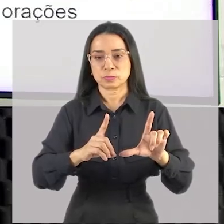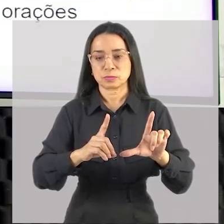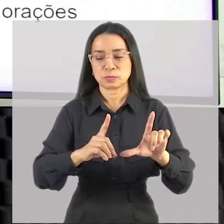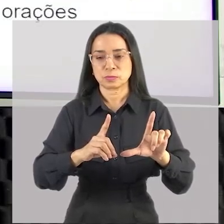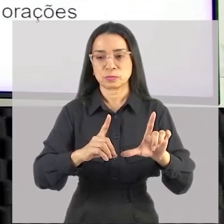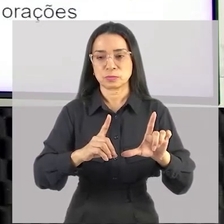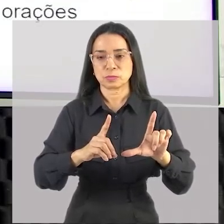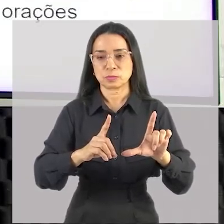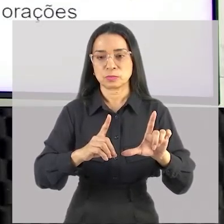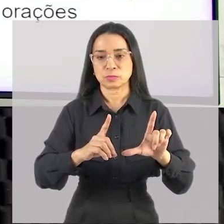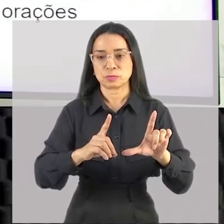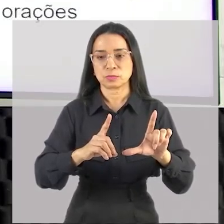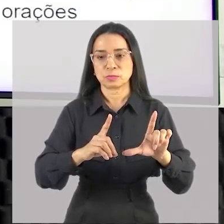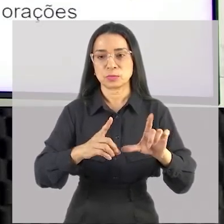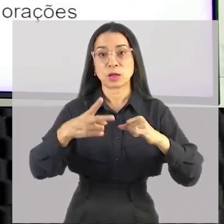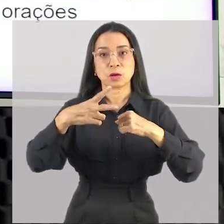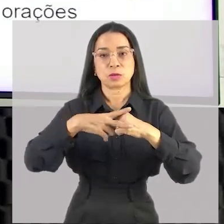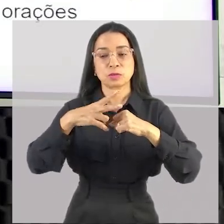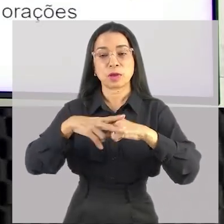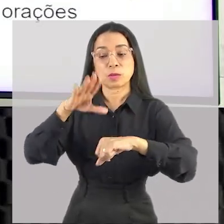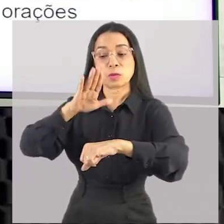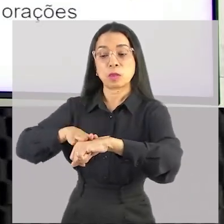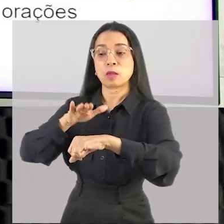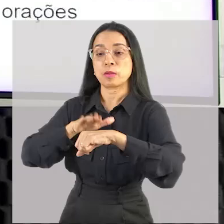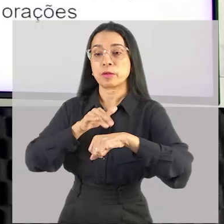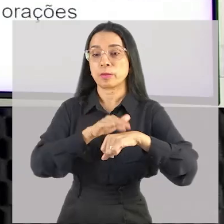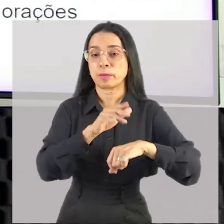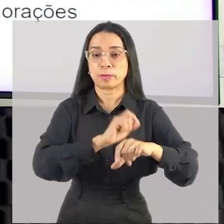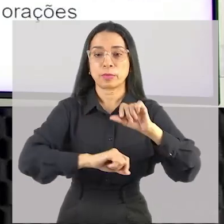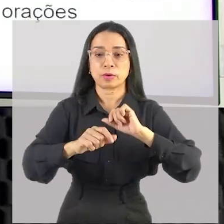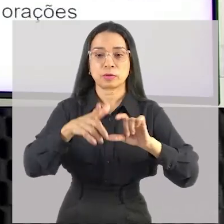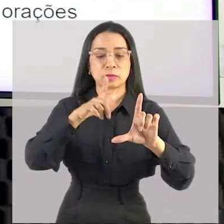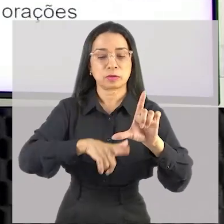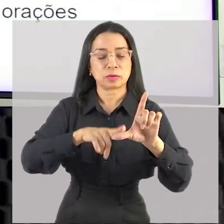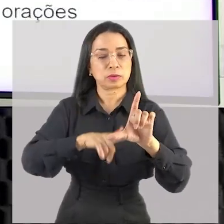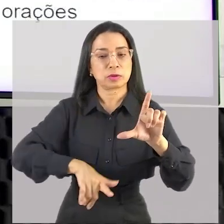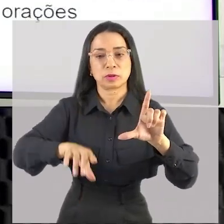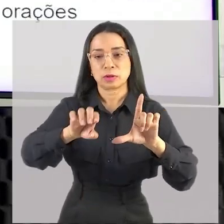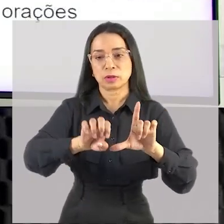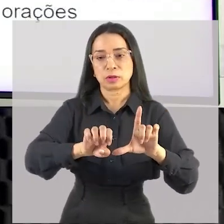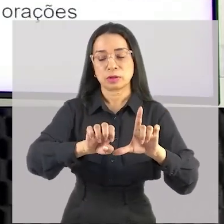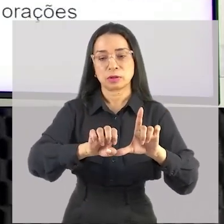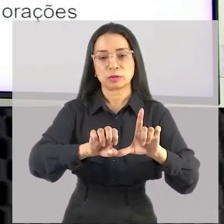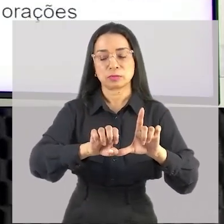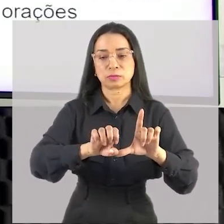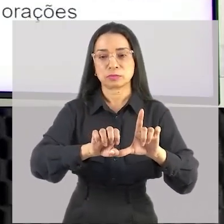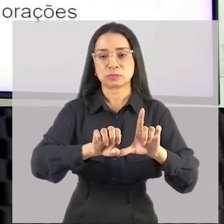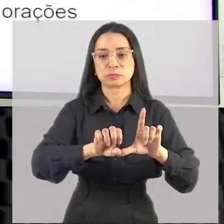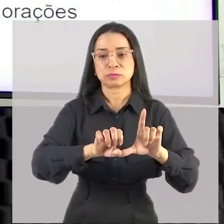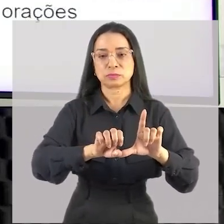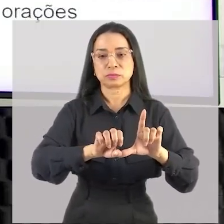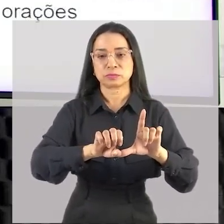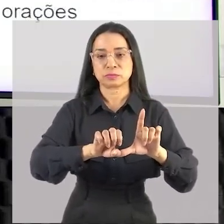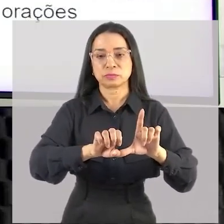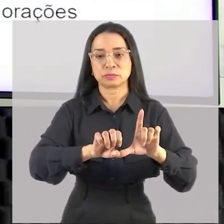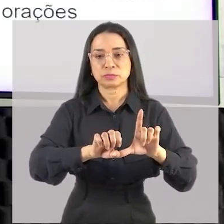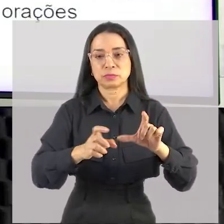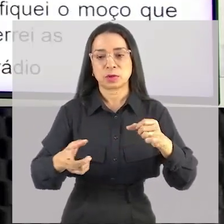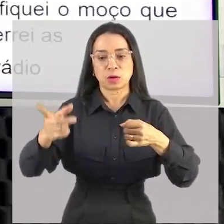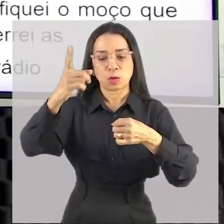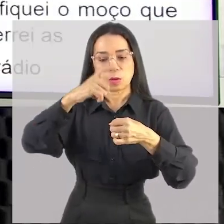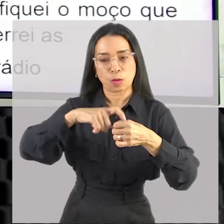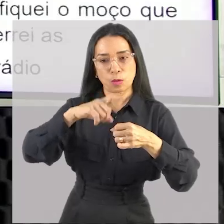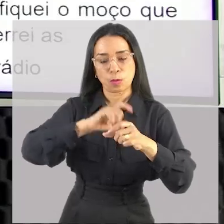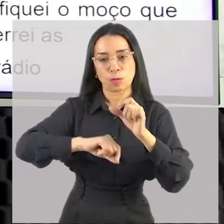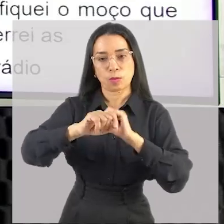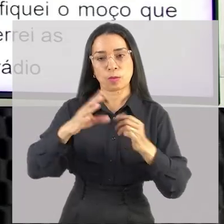verbos ali de chamamento, ou sequência narrativa marcada por orações reduzidas. Vou voltar mais